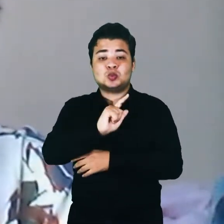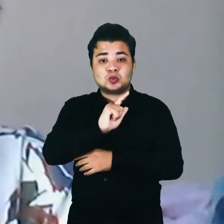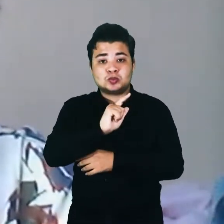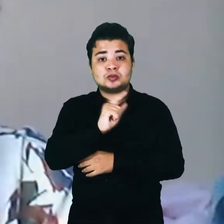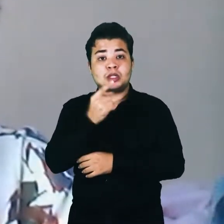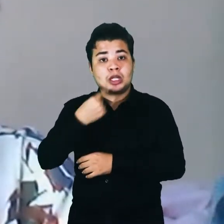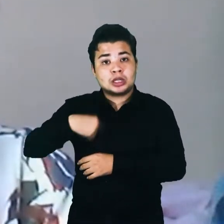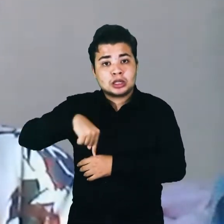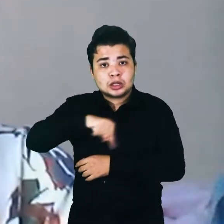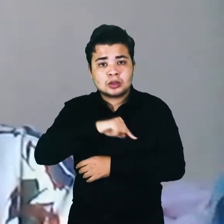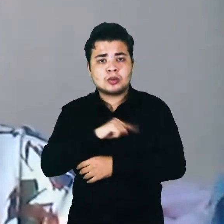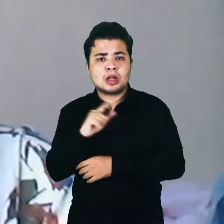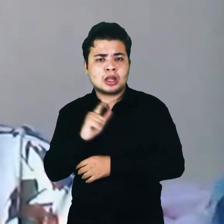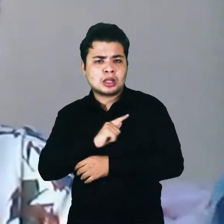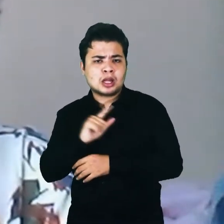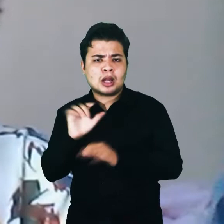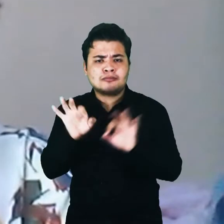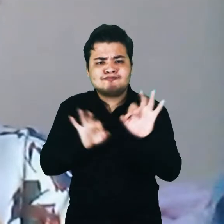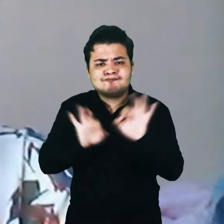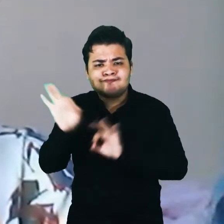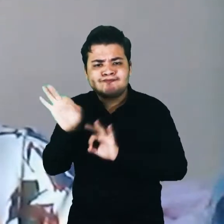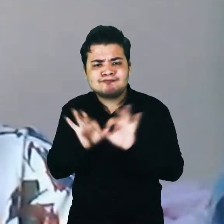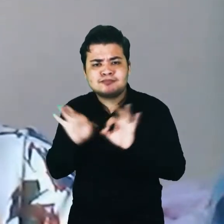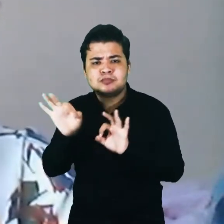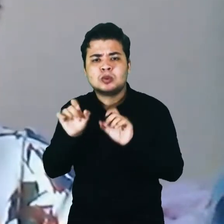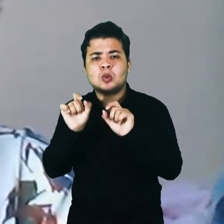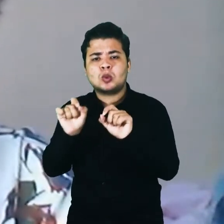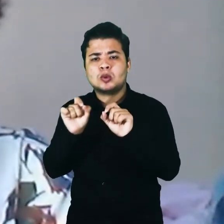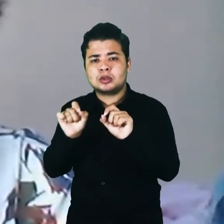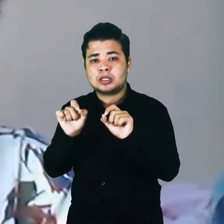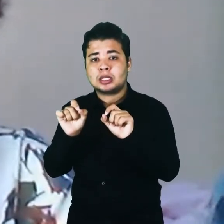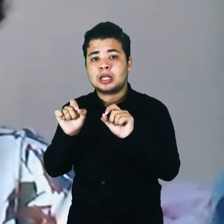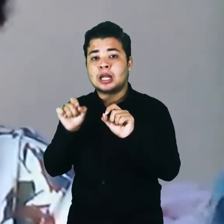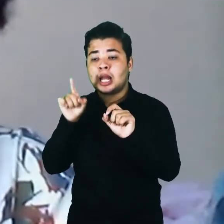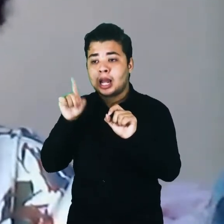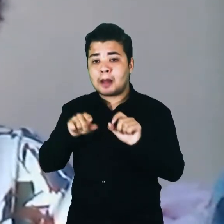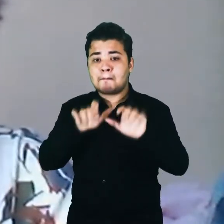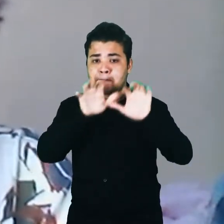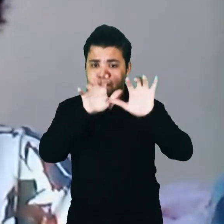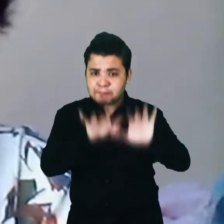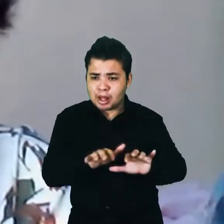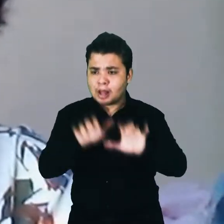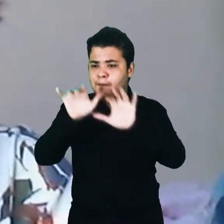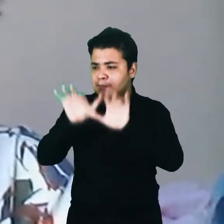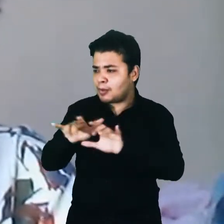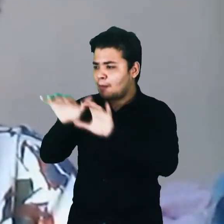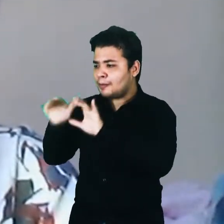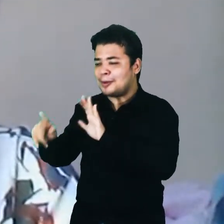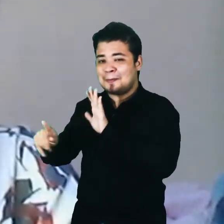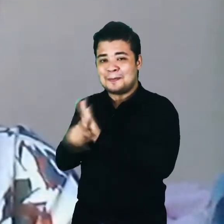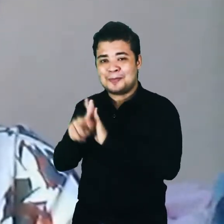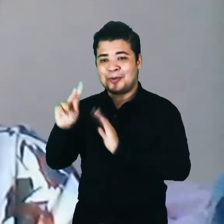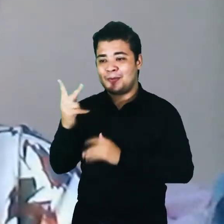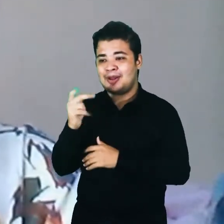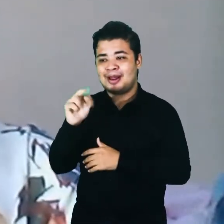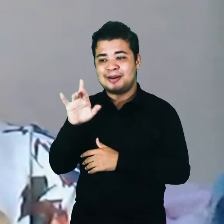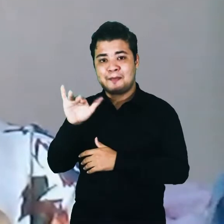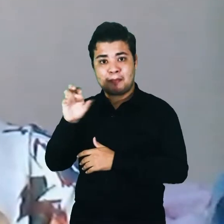a formatar uma reunião dos vários bancos de dados dos herbários do